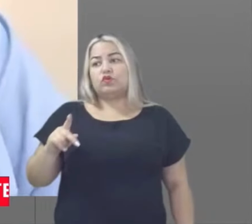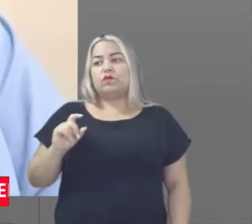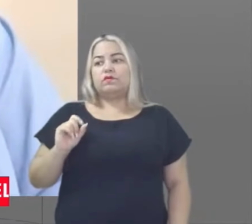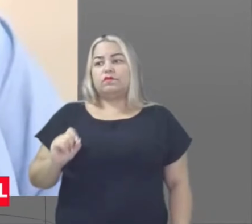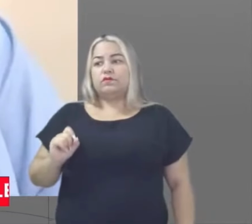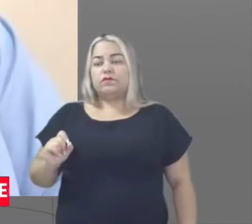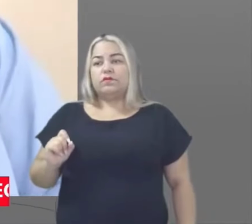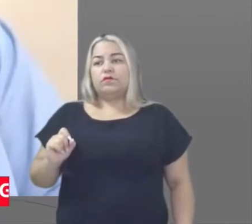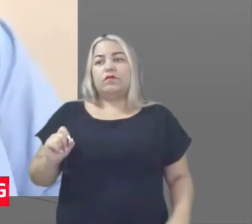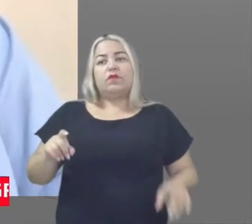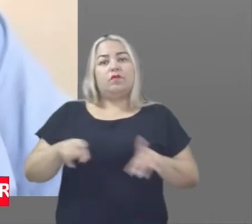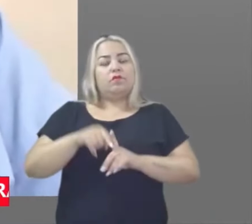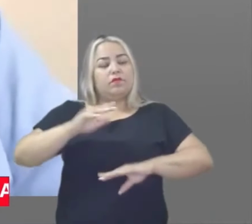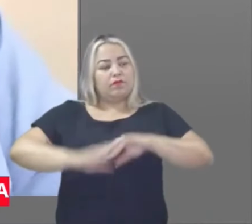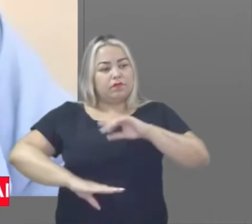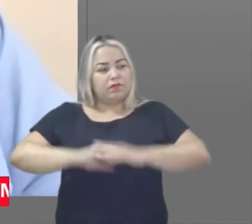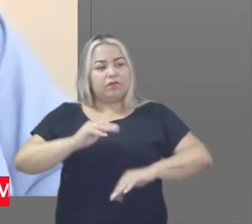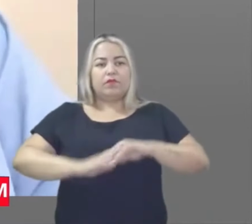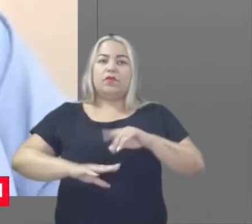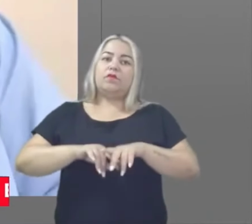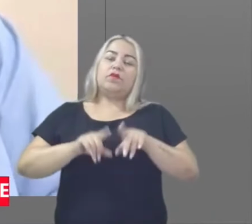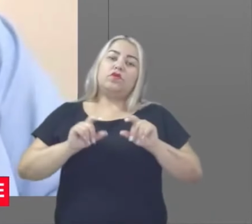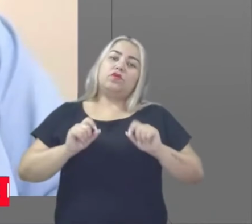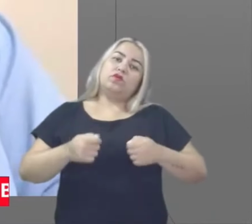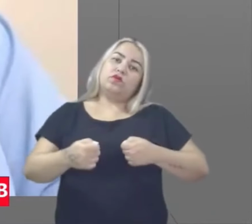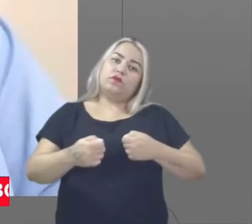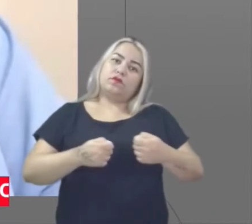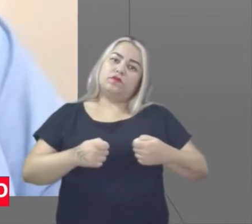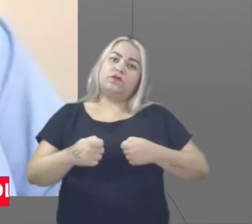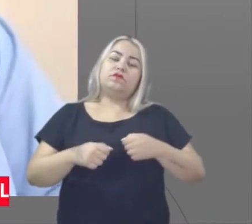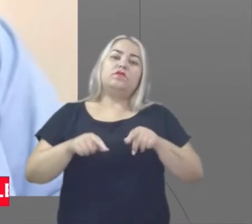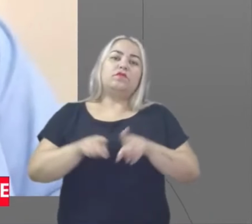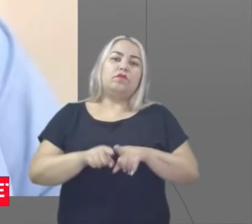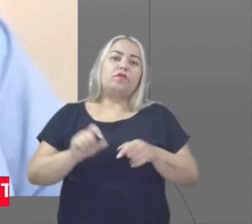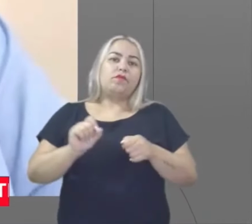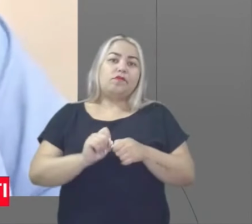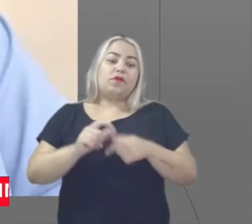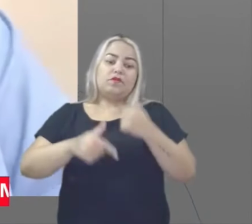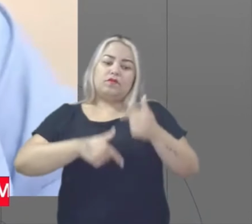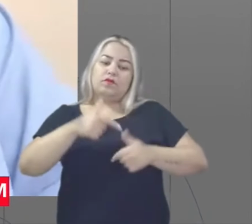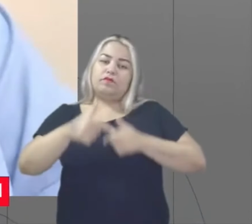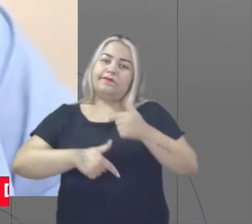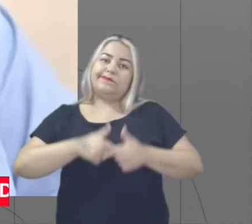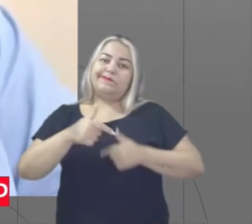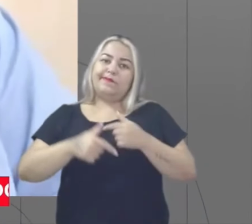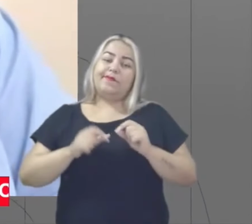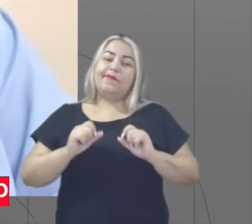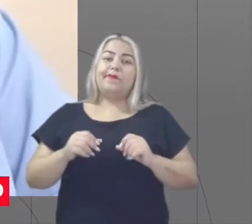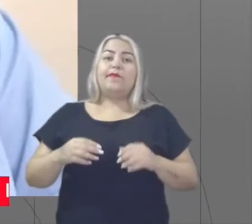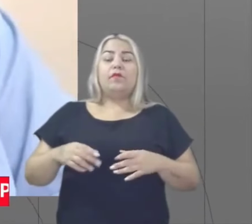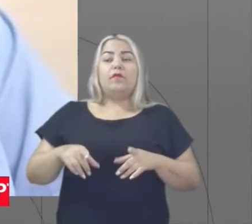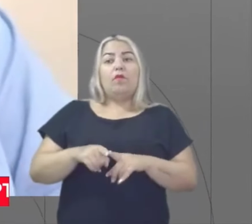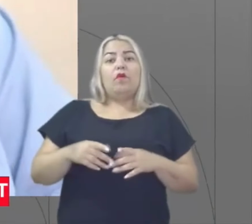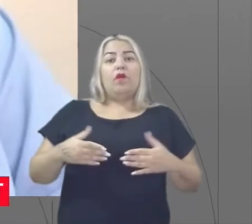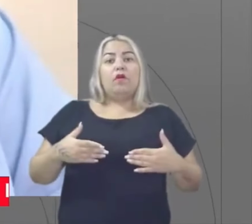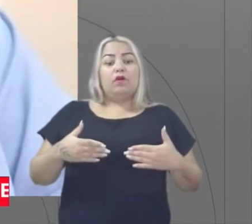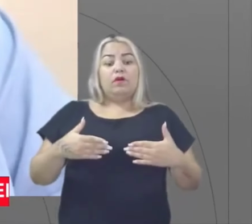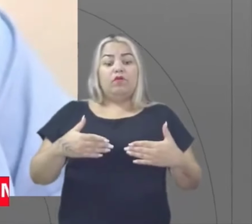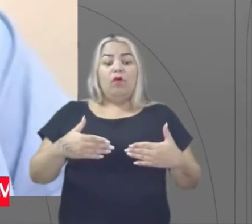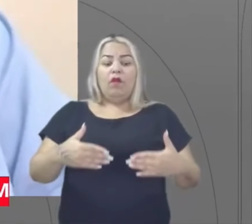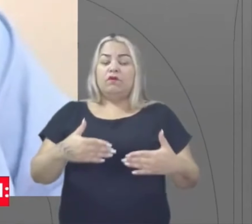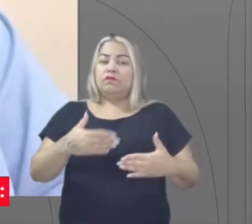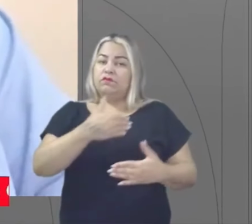a Corregedoria, na sua função de controle interno, poder fazer o seu trabalho técnico, e o Ministério Público, na sua função de